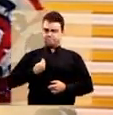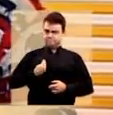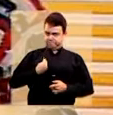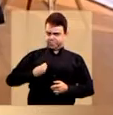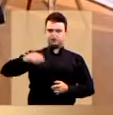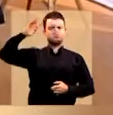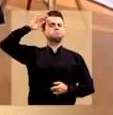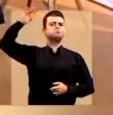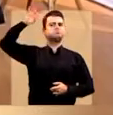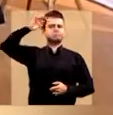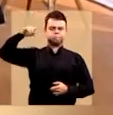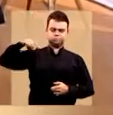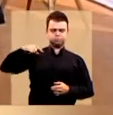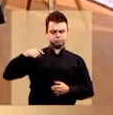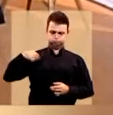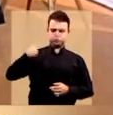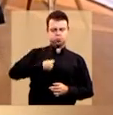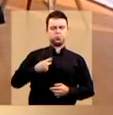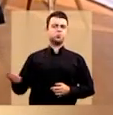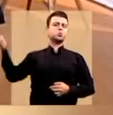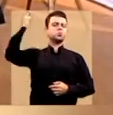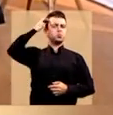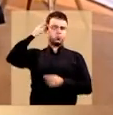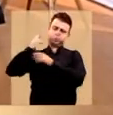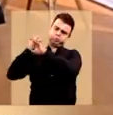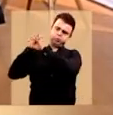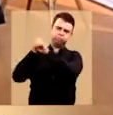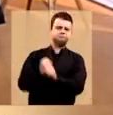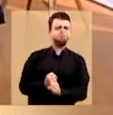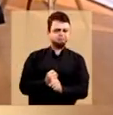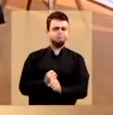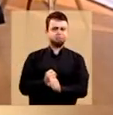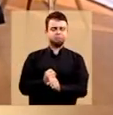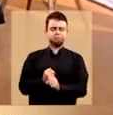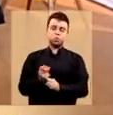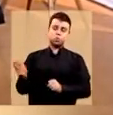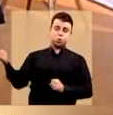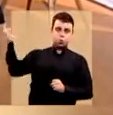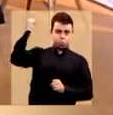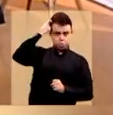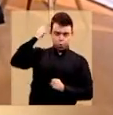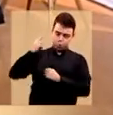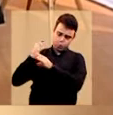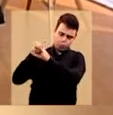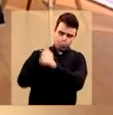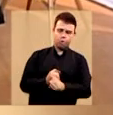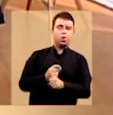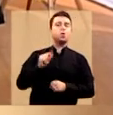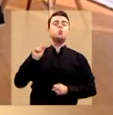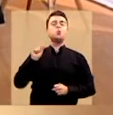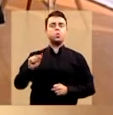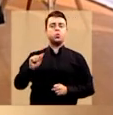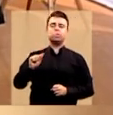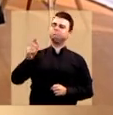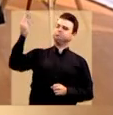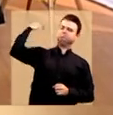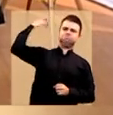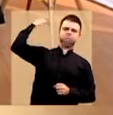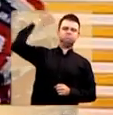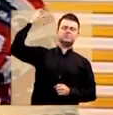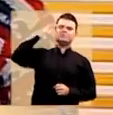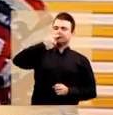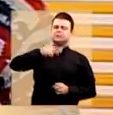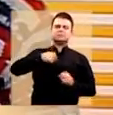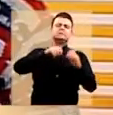gente vive, né? Tudo que permeia o nosso dia a dia é a nossa cultura, sim, né? E essa cultura, ela foi nos